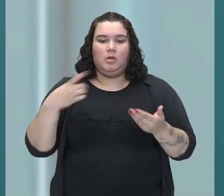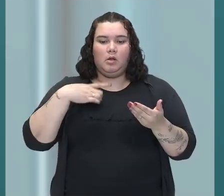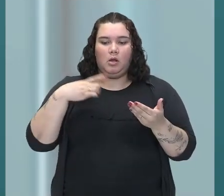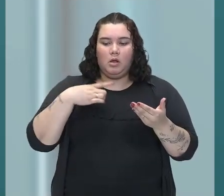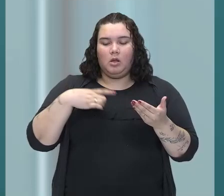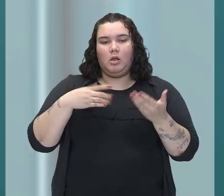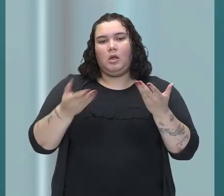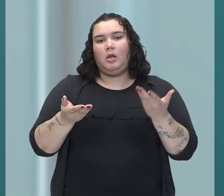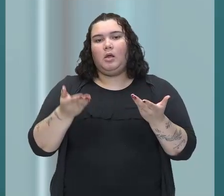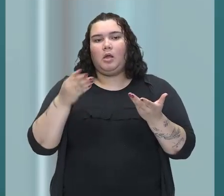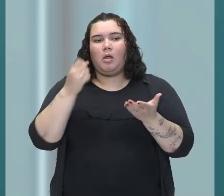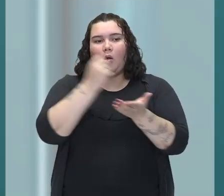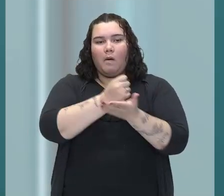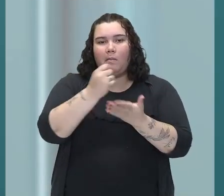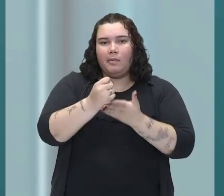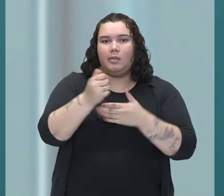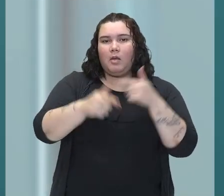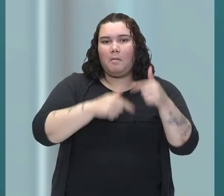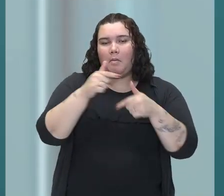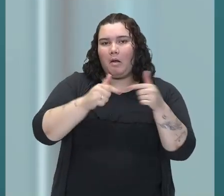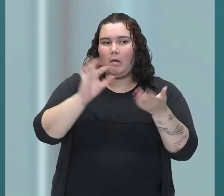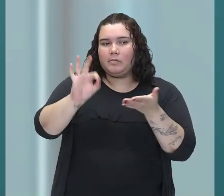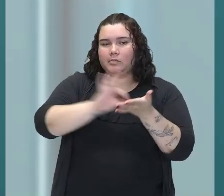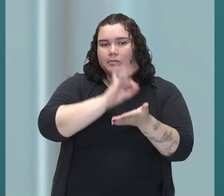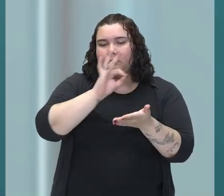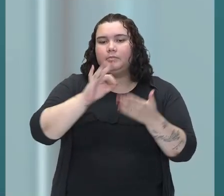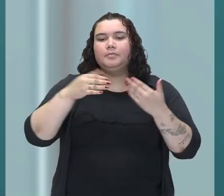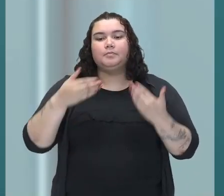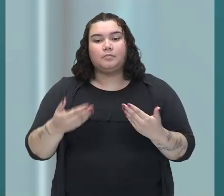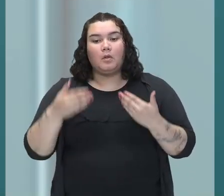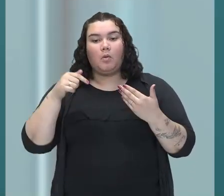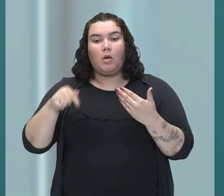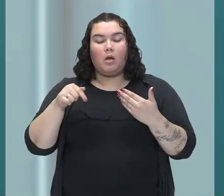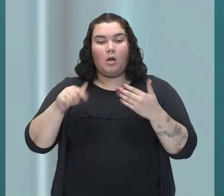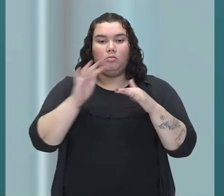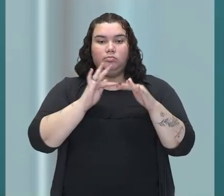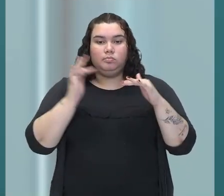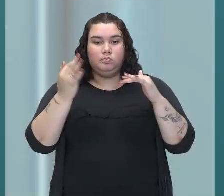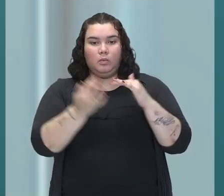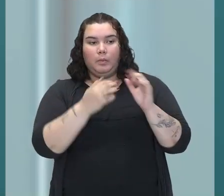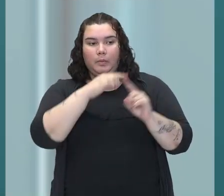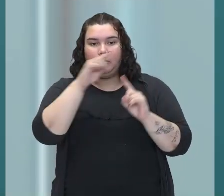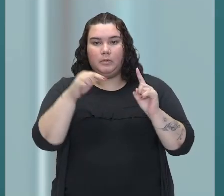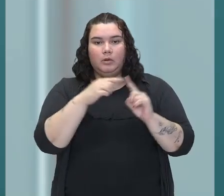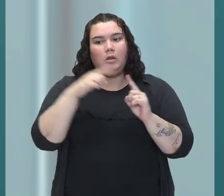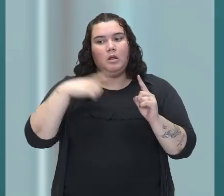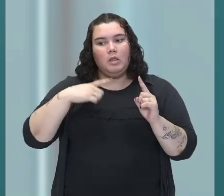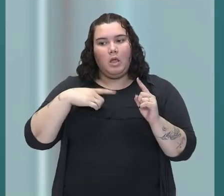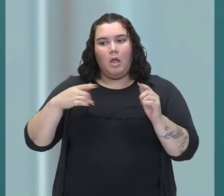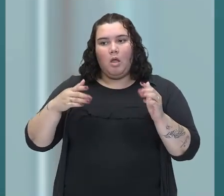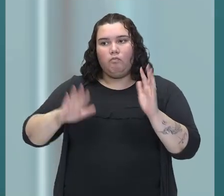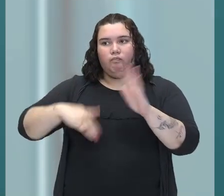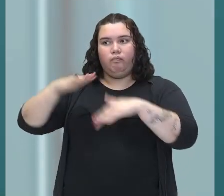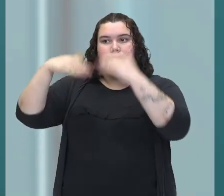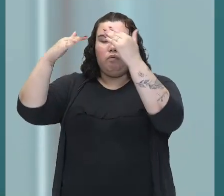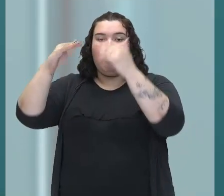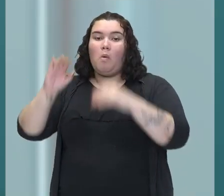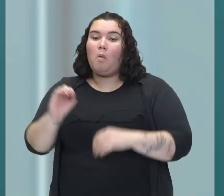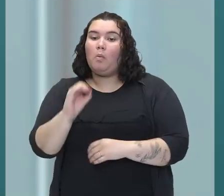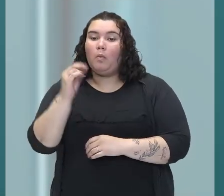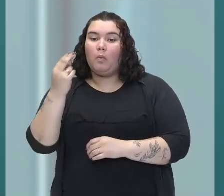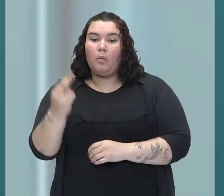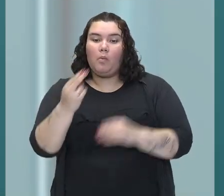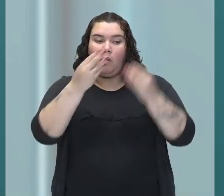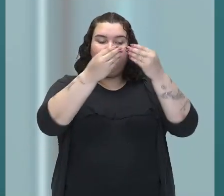contratos, né, e assim por diante. Então, a mídia acaba também elevando ou até mesmo derrubando determinados